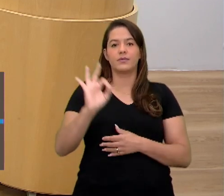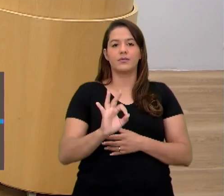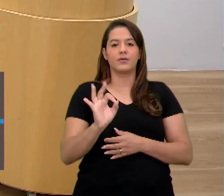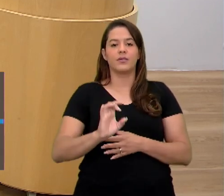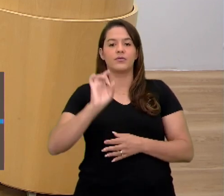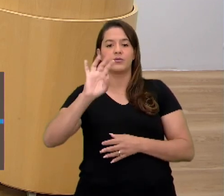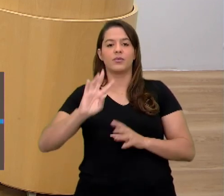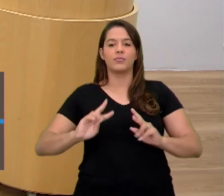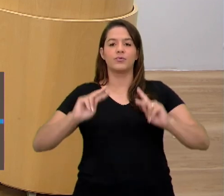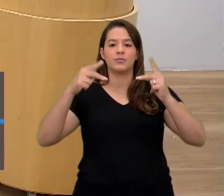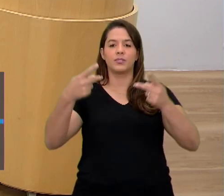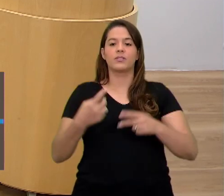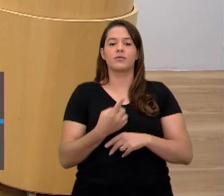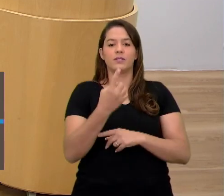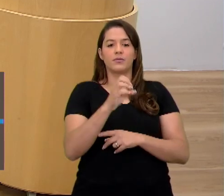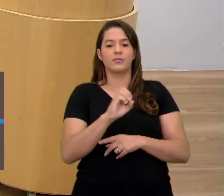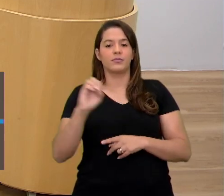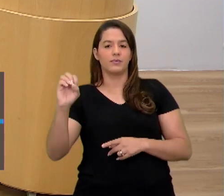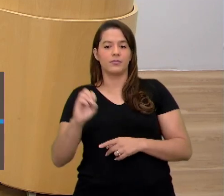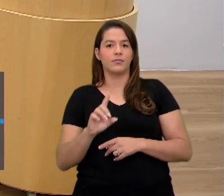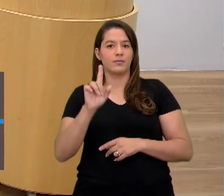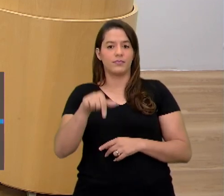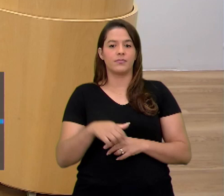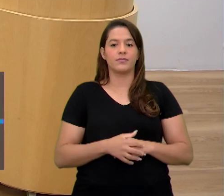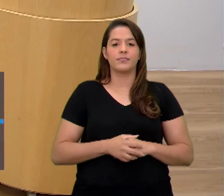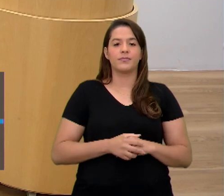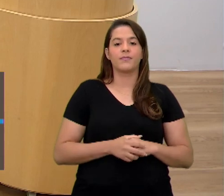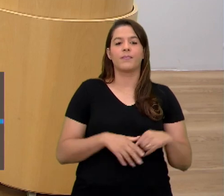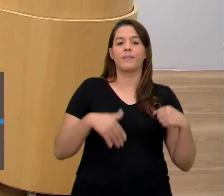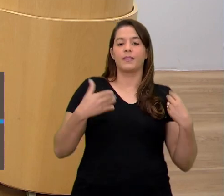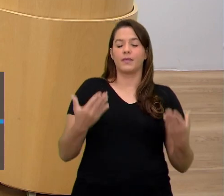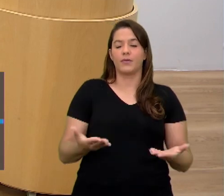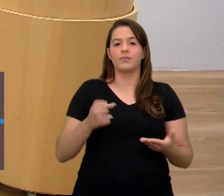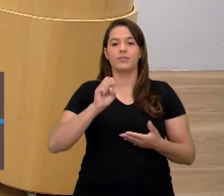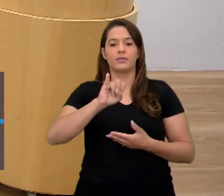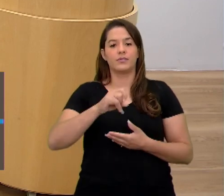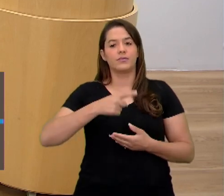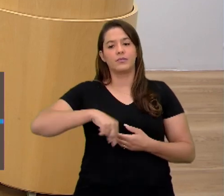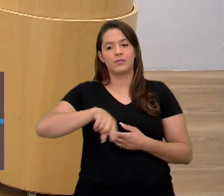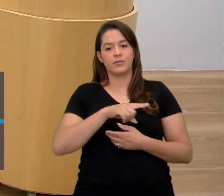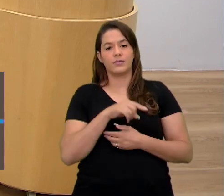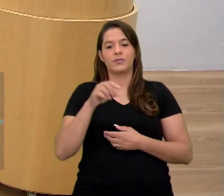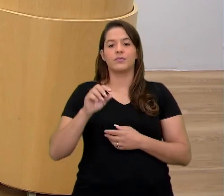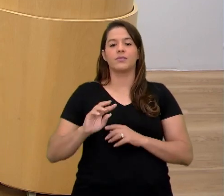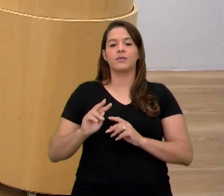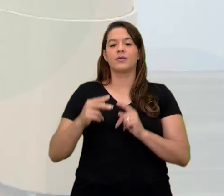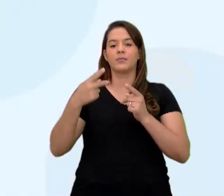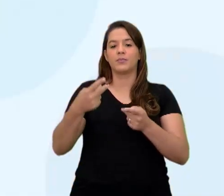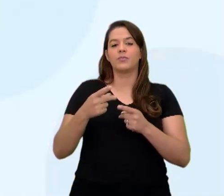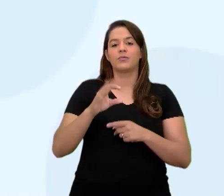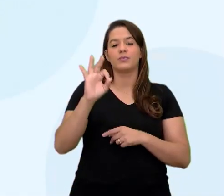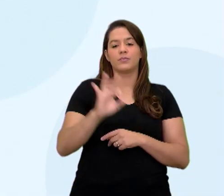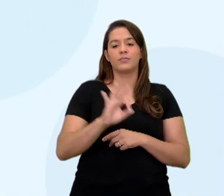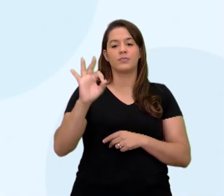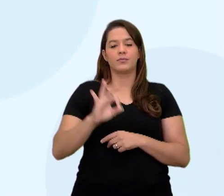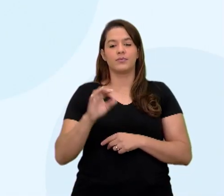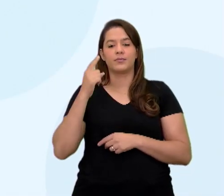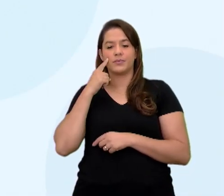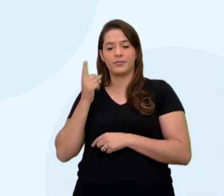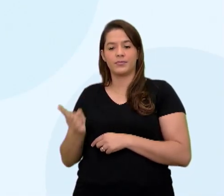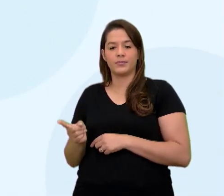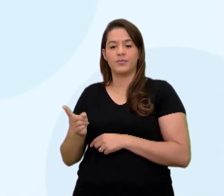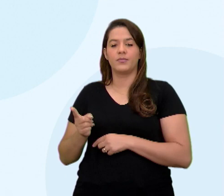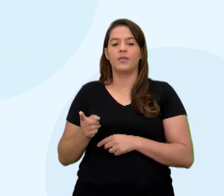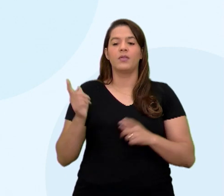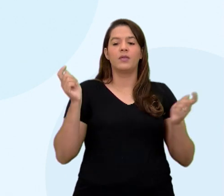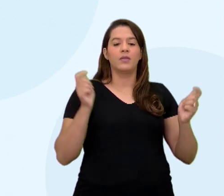multiplicar por 100? Opa, beleza. E aí o que acontece? Se a gente multiplicar esse índice aqui por 100, você sabia